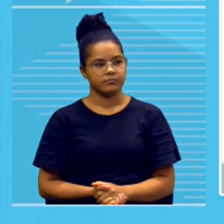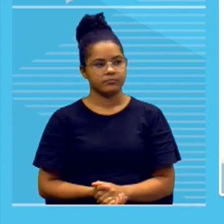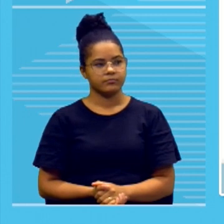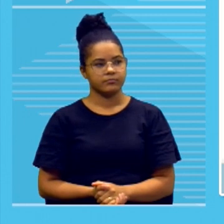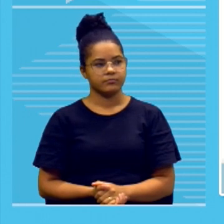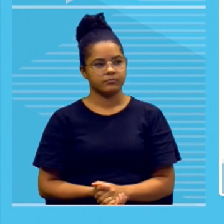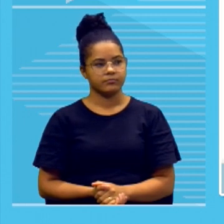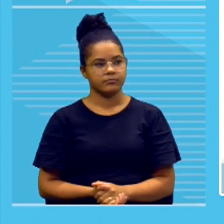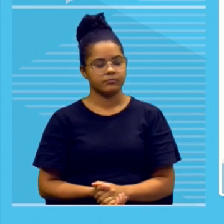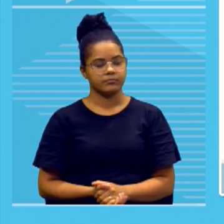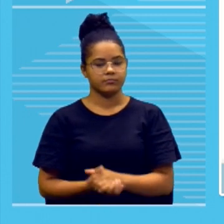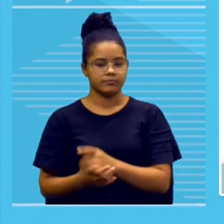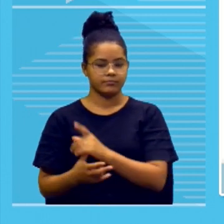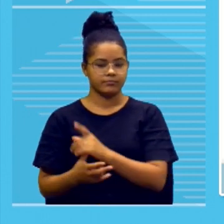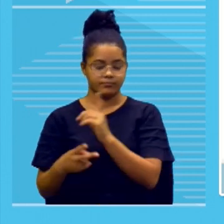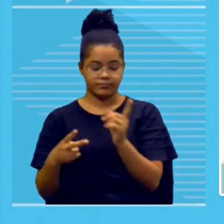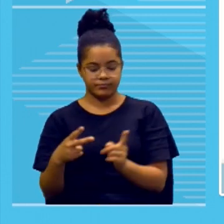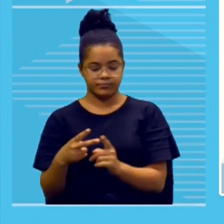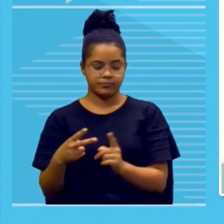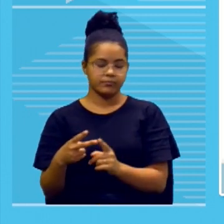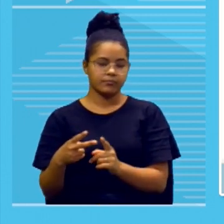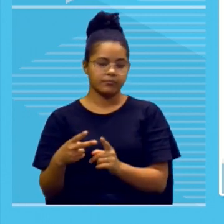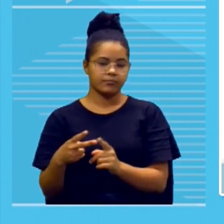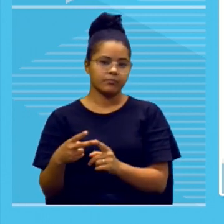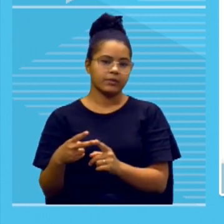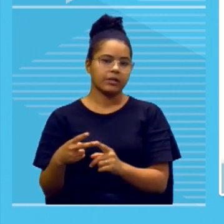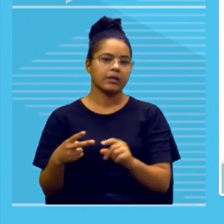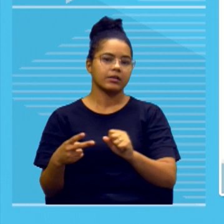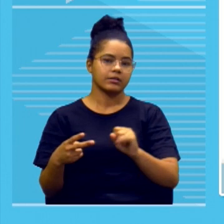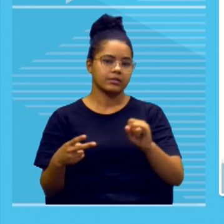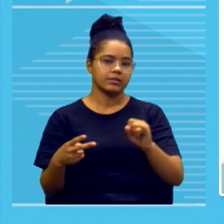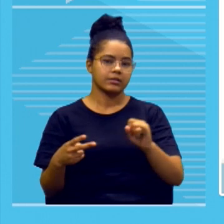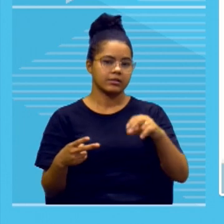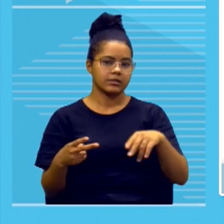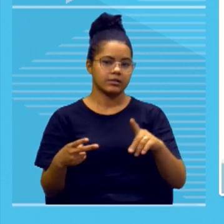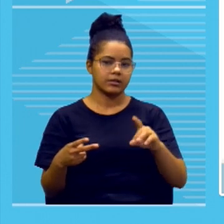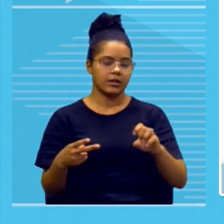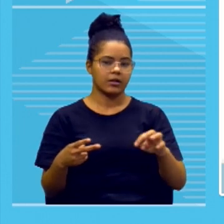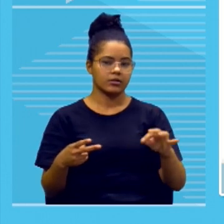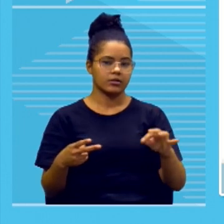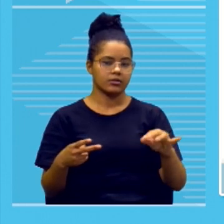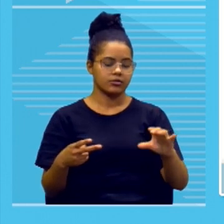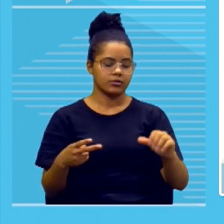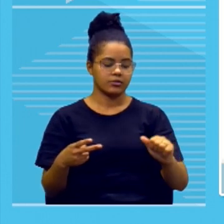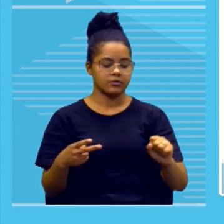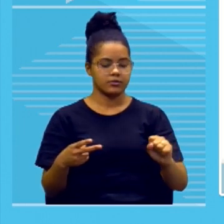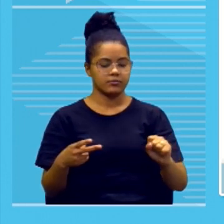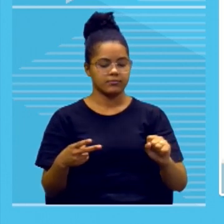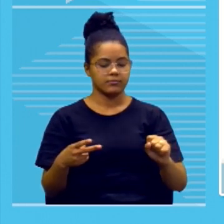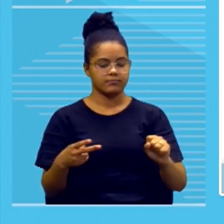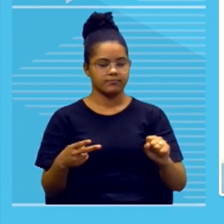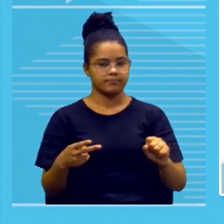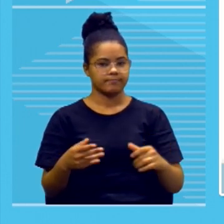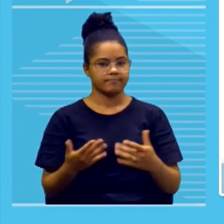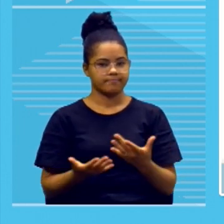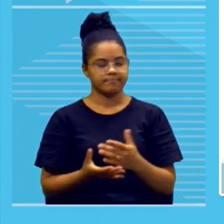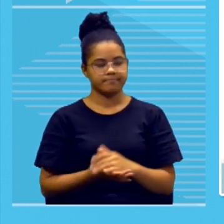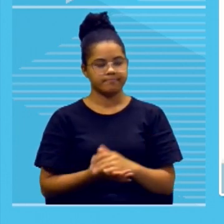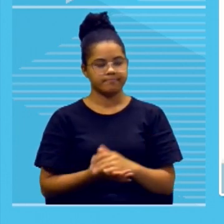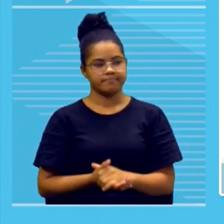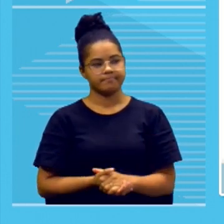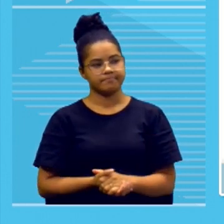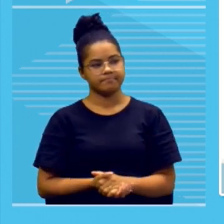a coordenação é com orações sindéticas. Bem, as orações